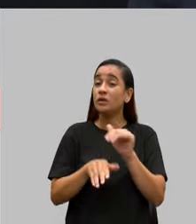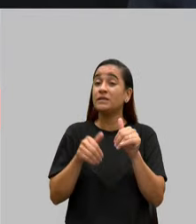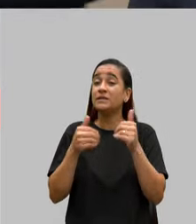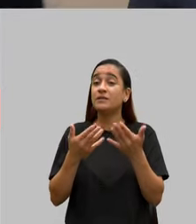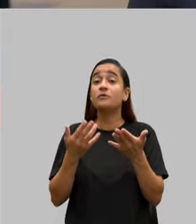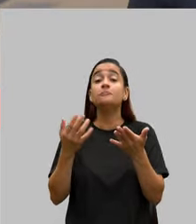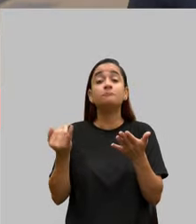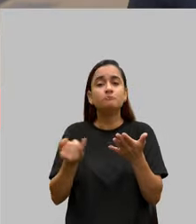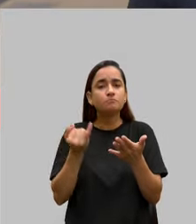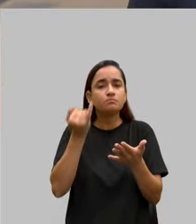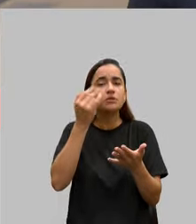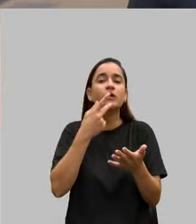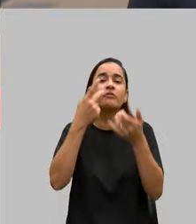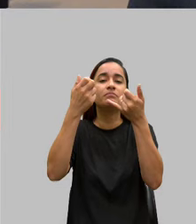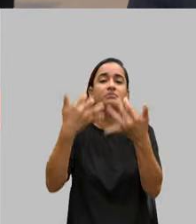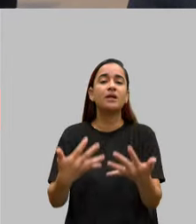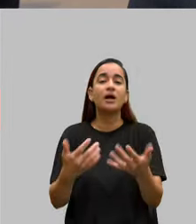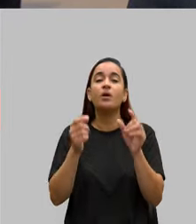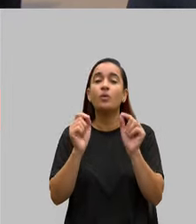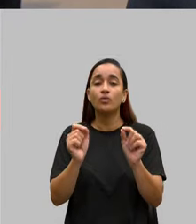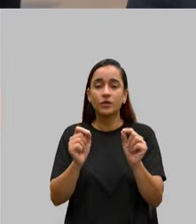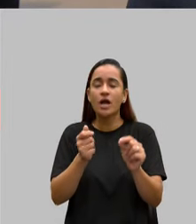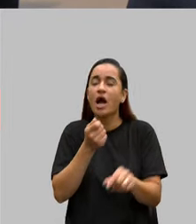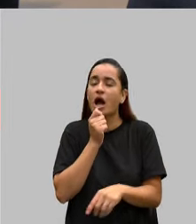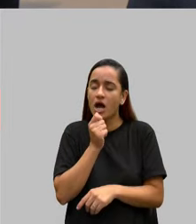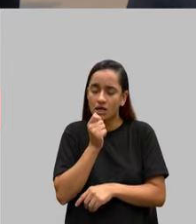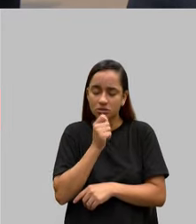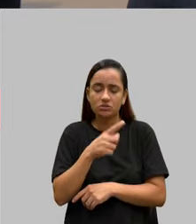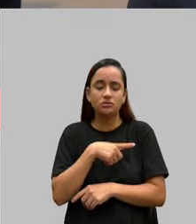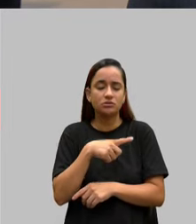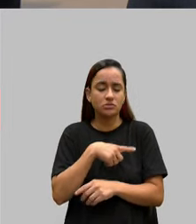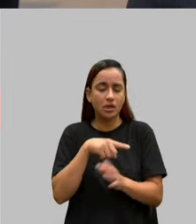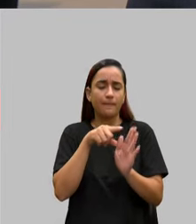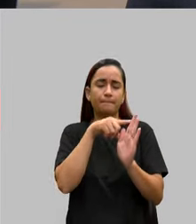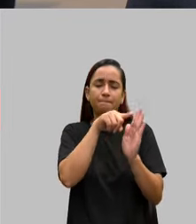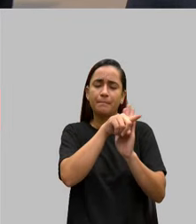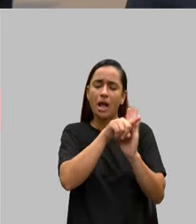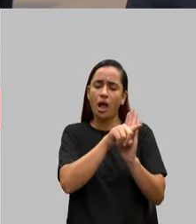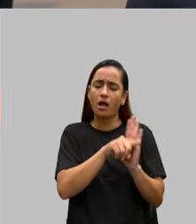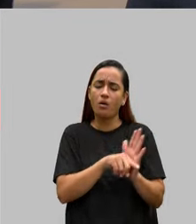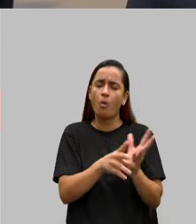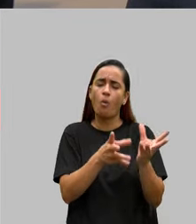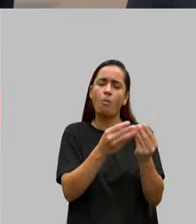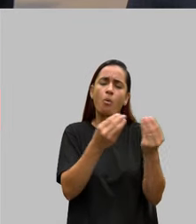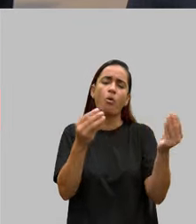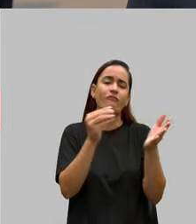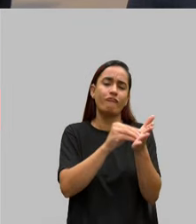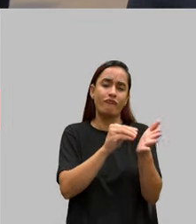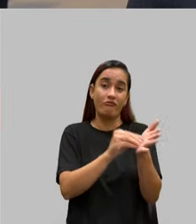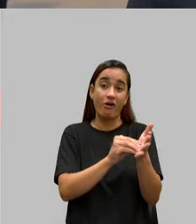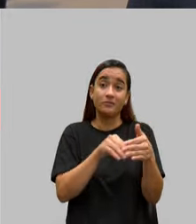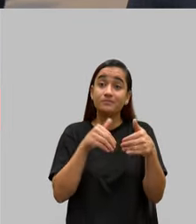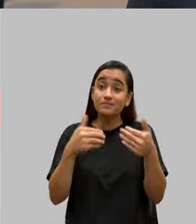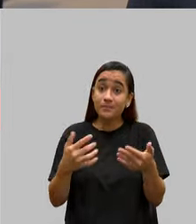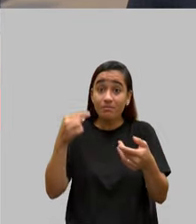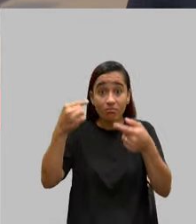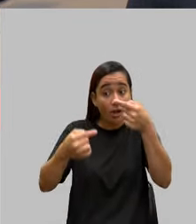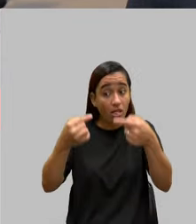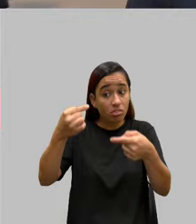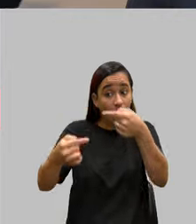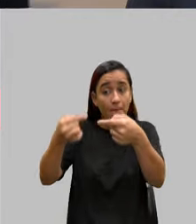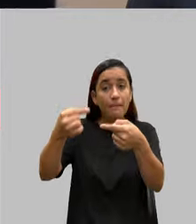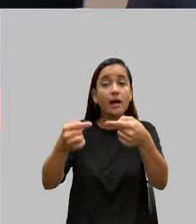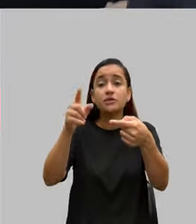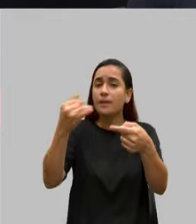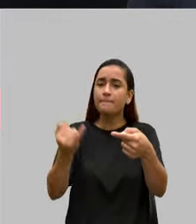que ainda precisamos de fazer muita pesquisa então esse debate ele é muito importante para que abram-se novas